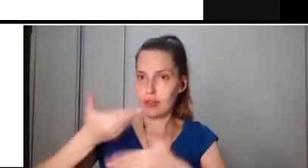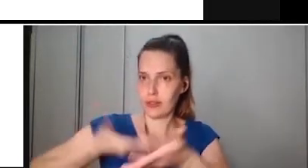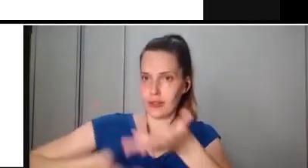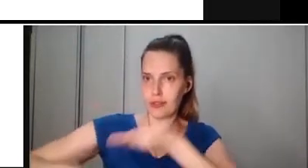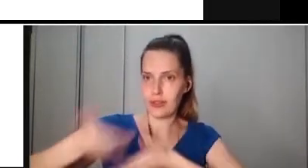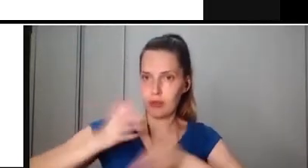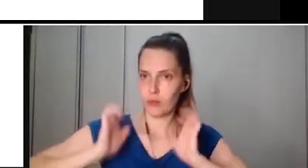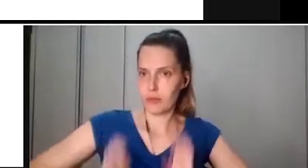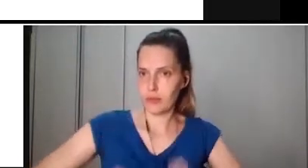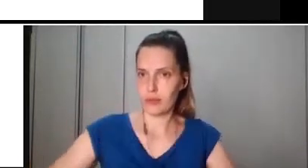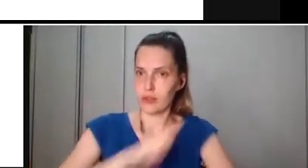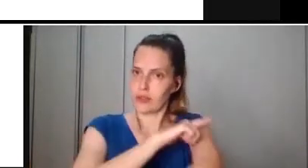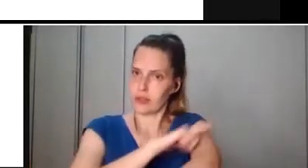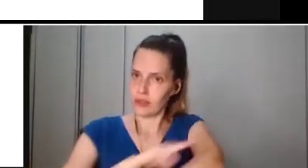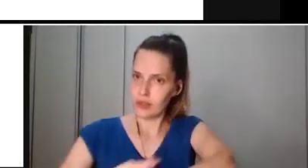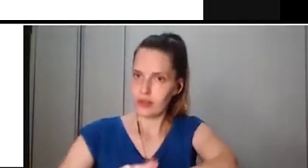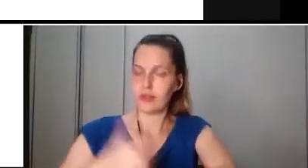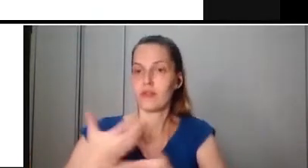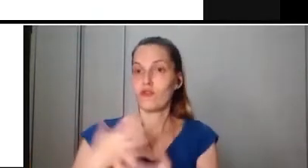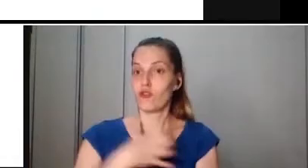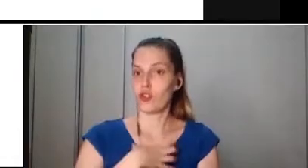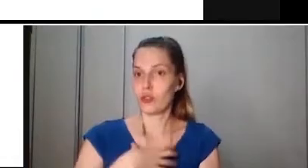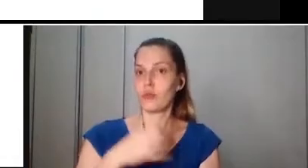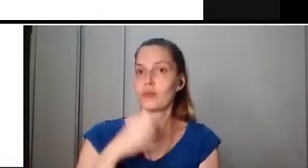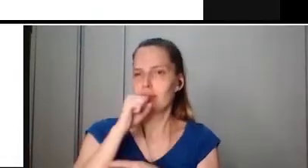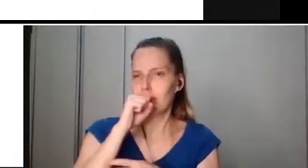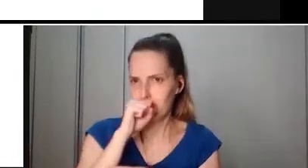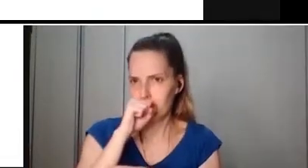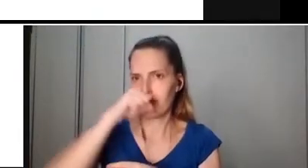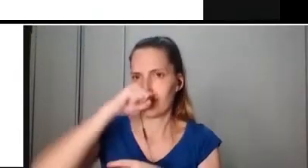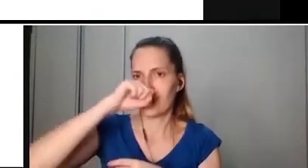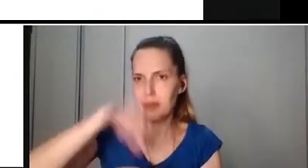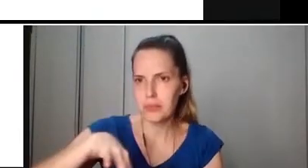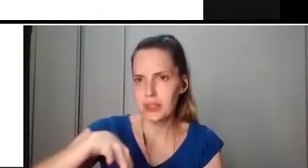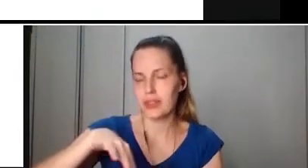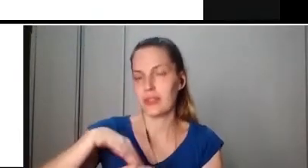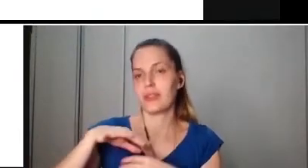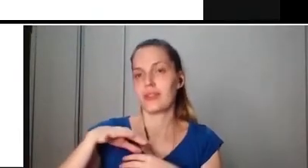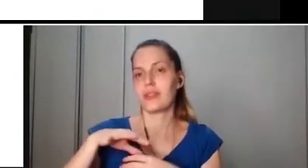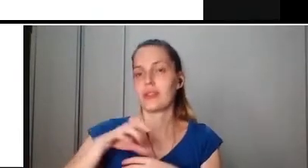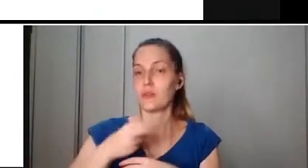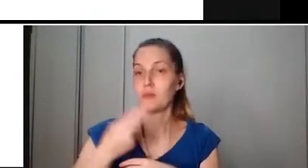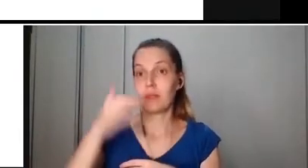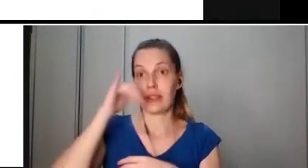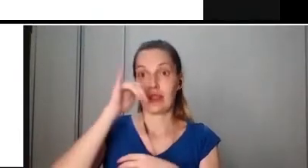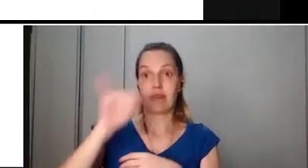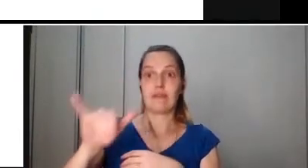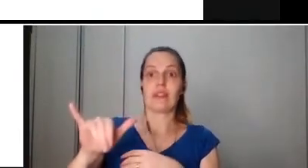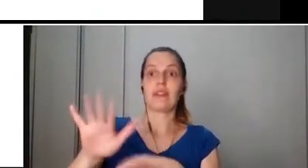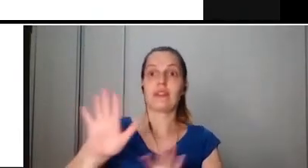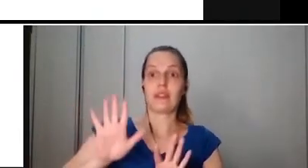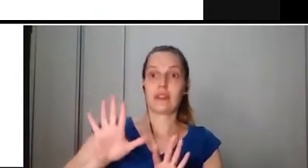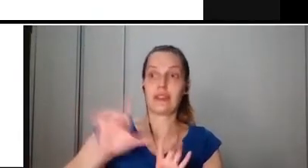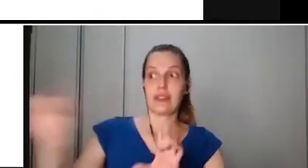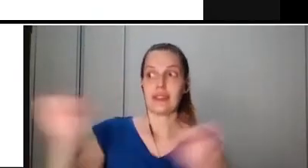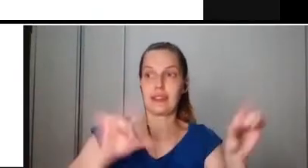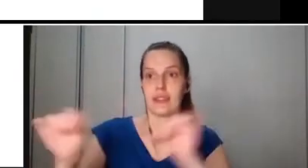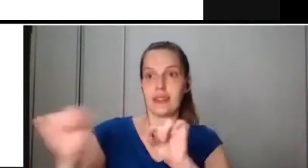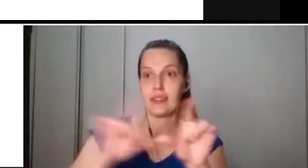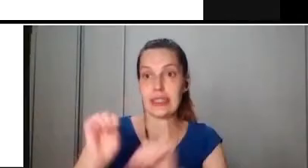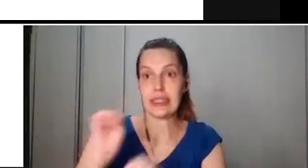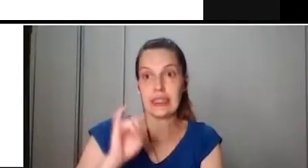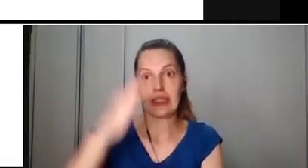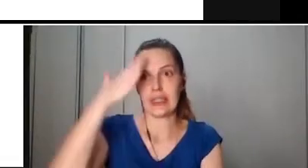espirra, na forma que a gente tosse em público, em evitar circular quando sentir que tem alguma virose, ventilação